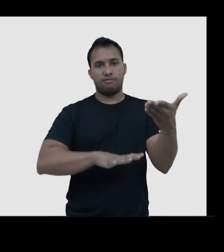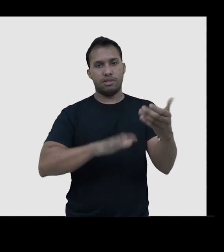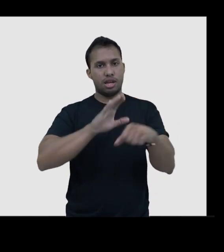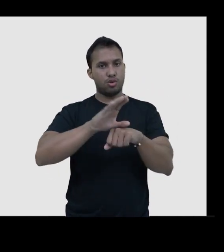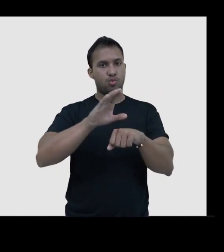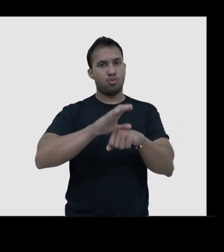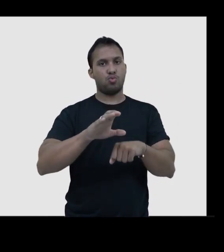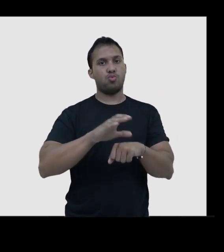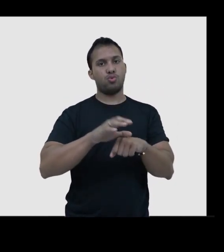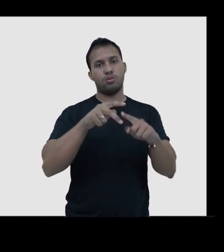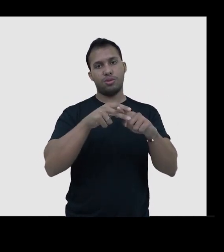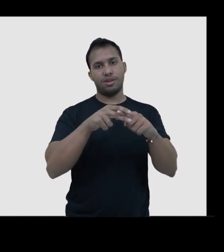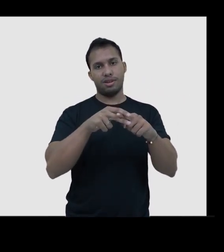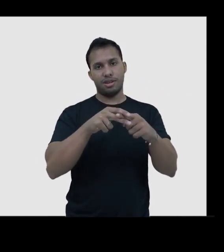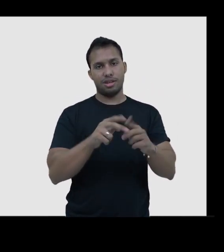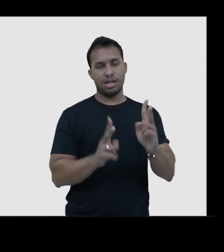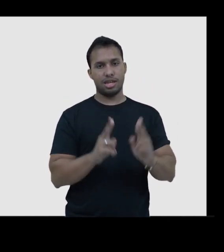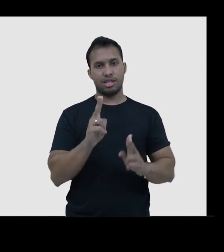edição.